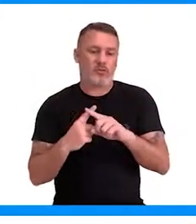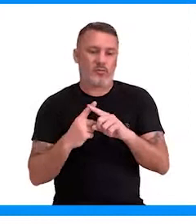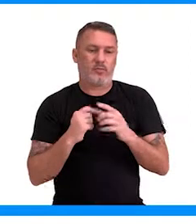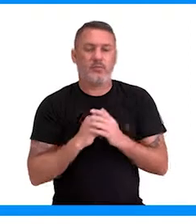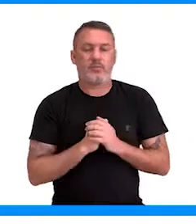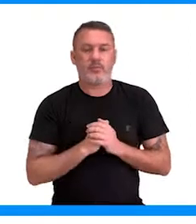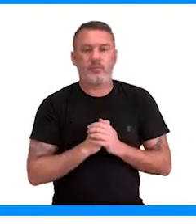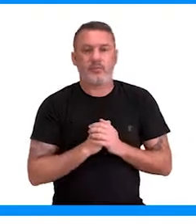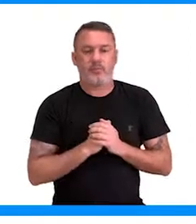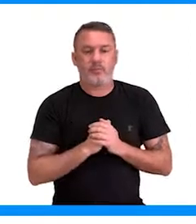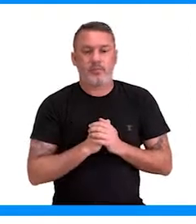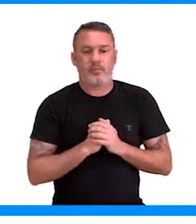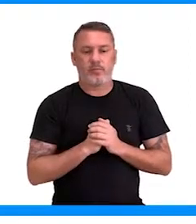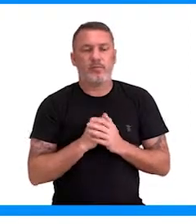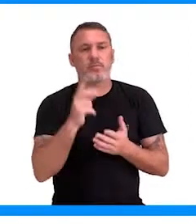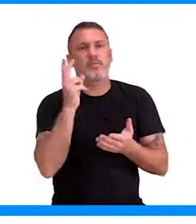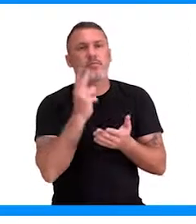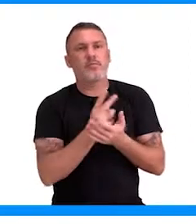x.